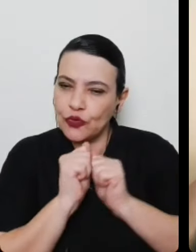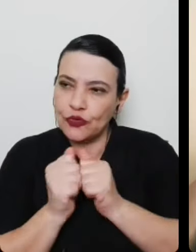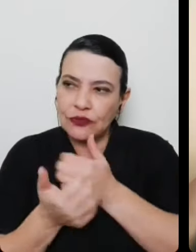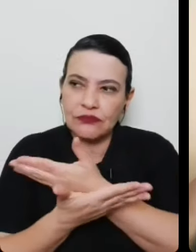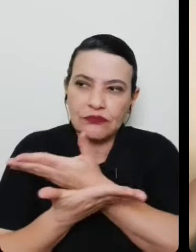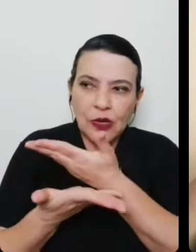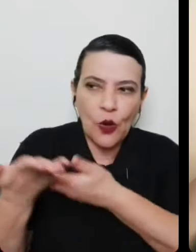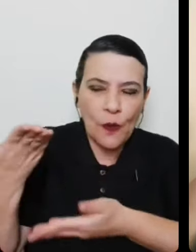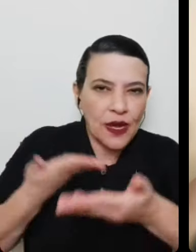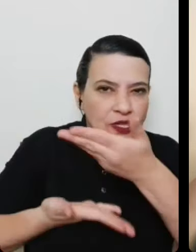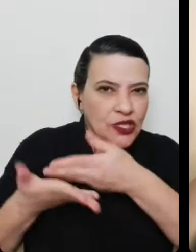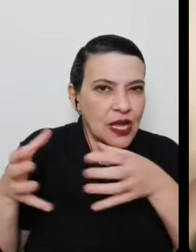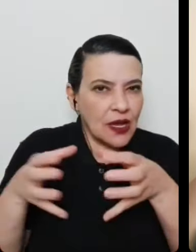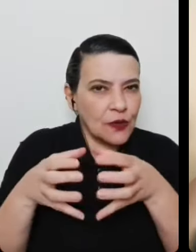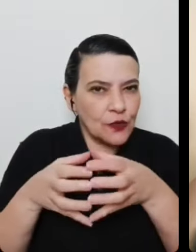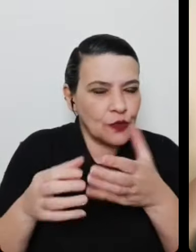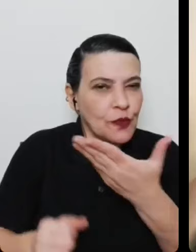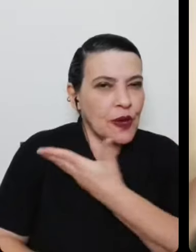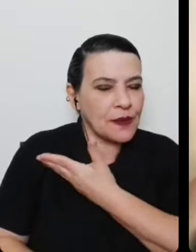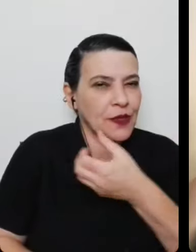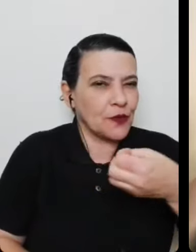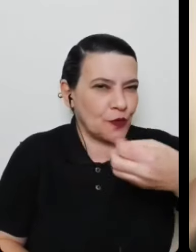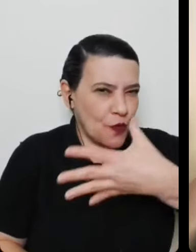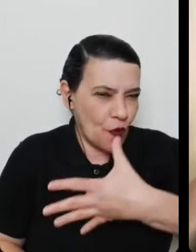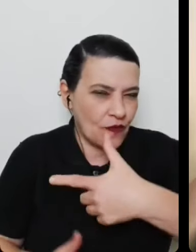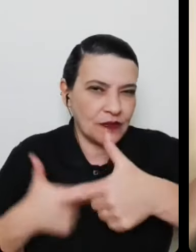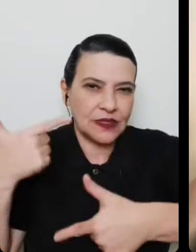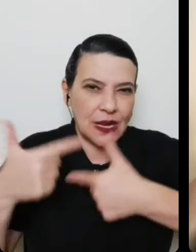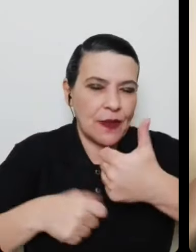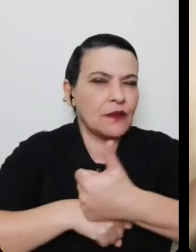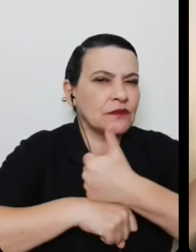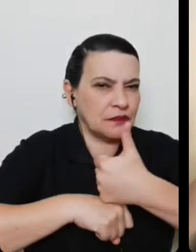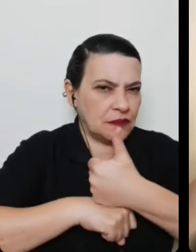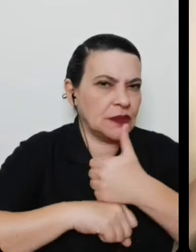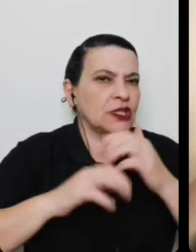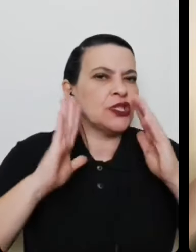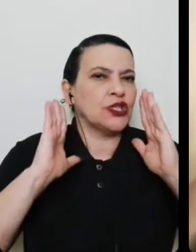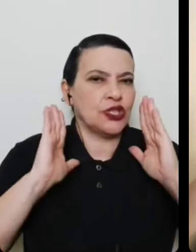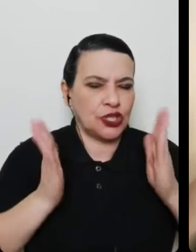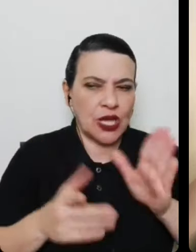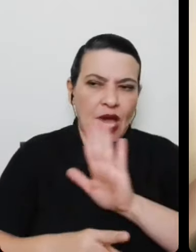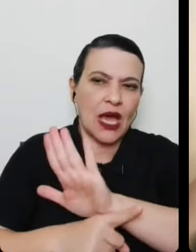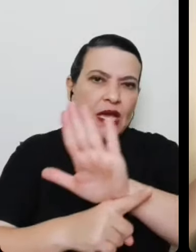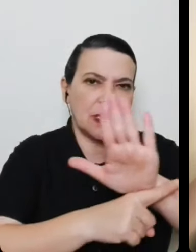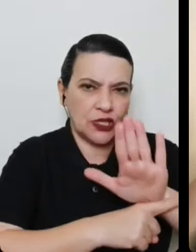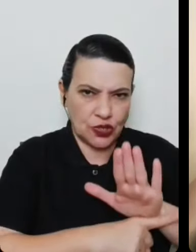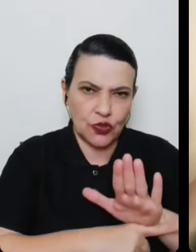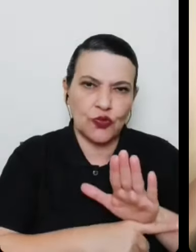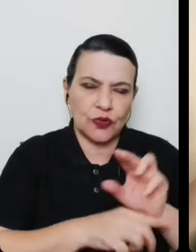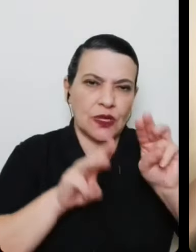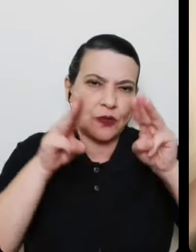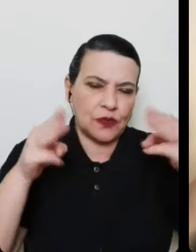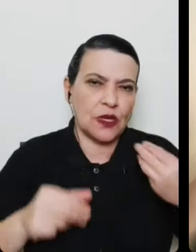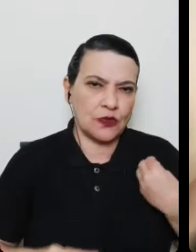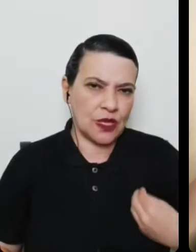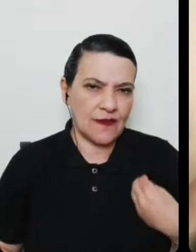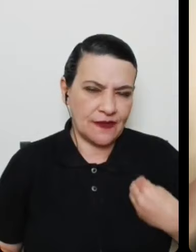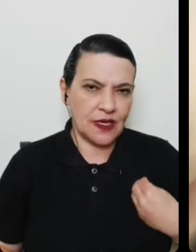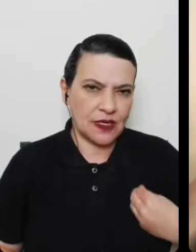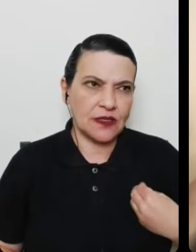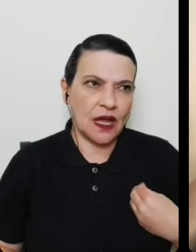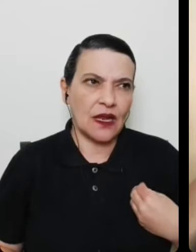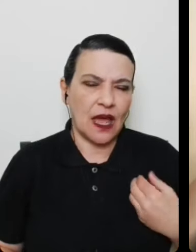Que tem uma equipe, eu sei que também maravilhosa, que atua muito tempo a favor da inclusão. E então, o que que você